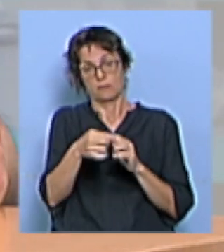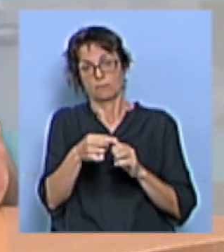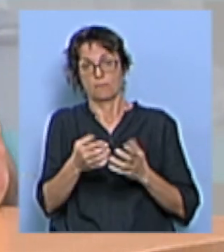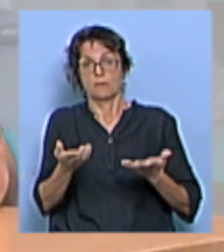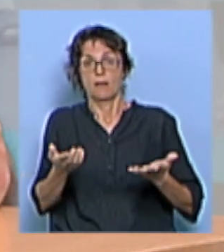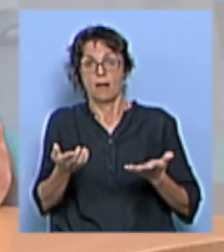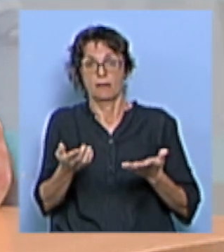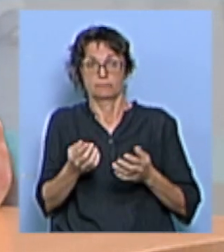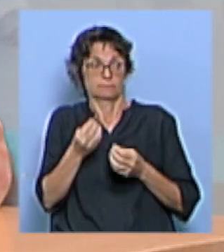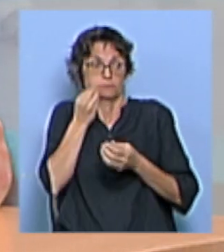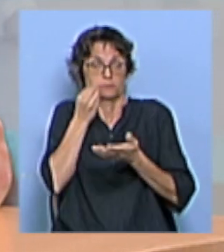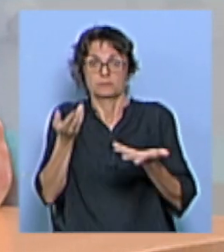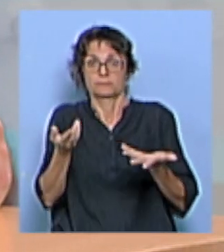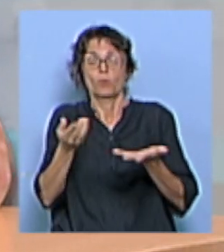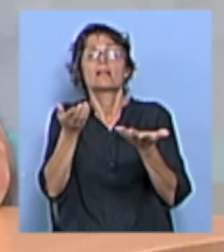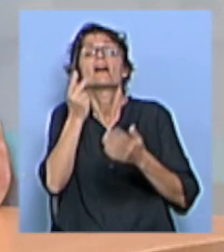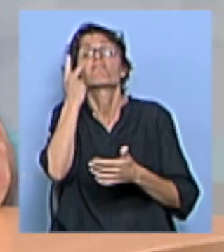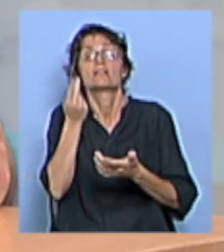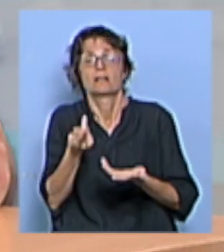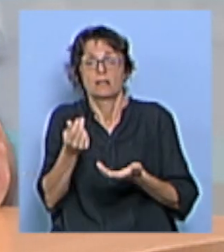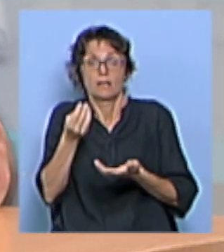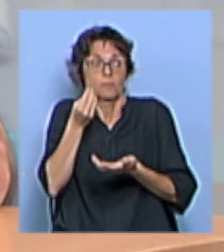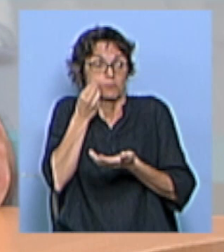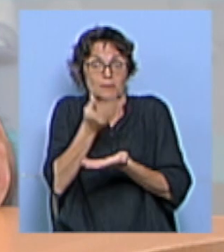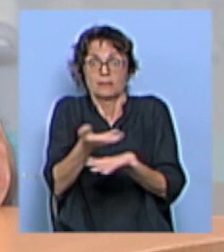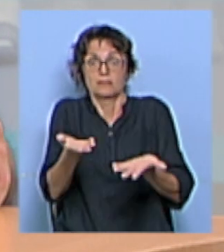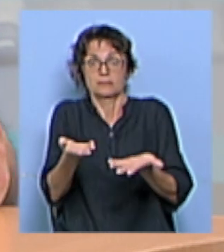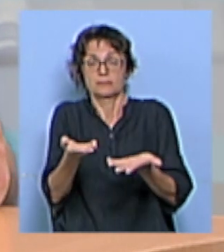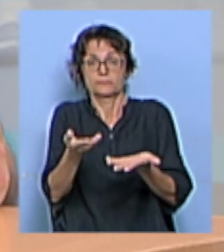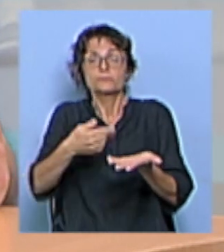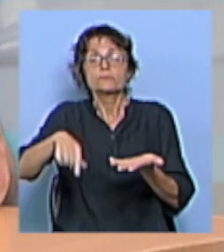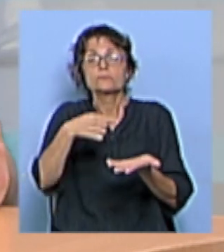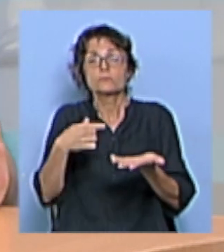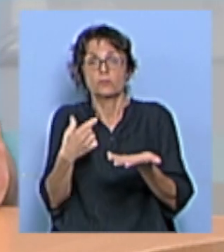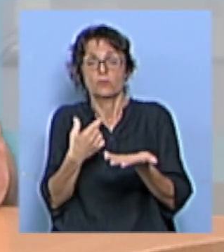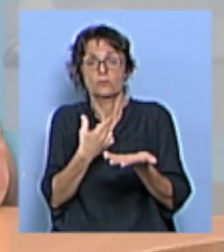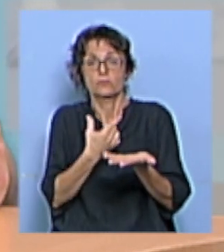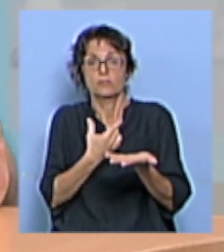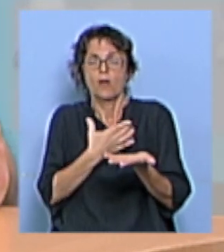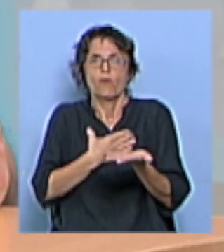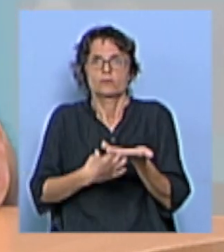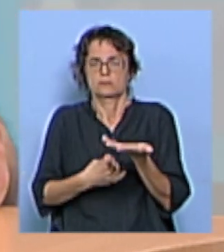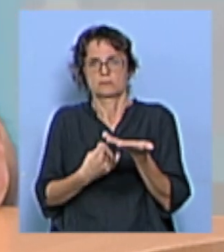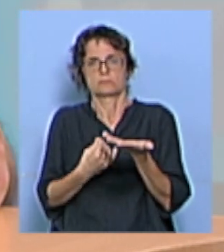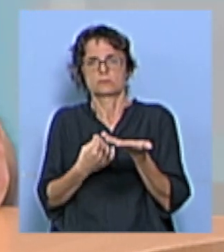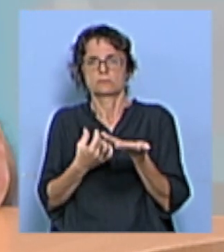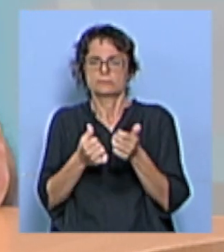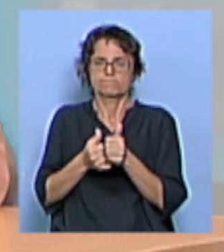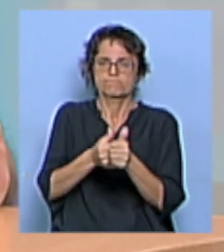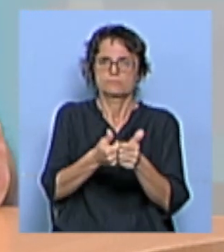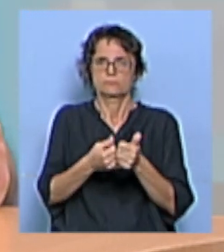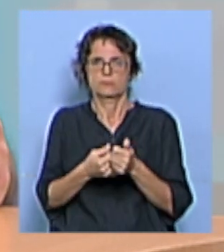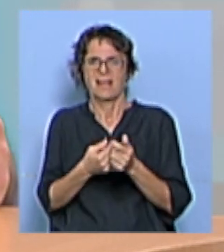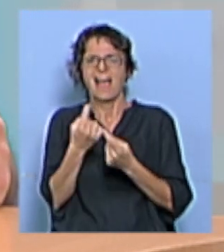nós vivemos também na vida. Nós, se queremos ser pessoas coerentes e falar um pouco a verdade, isso às vezes traz-nos